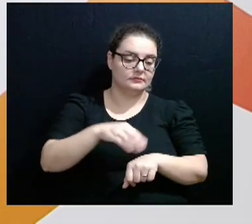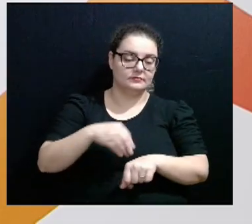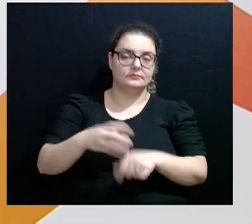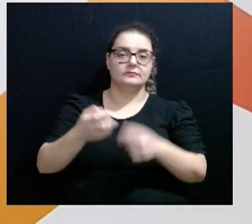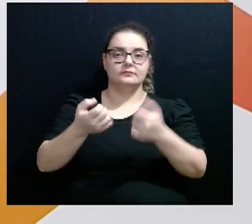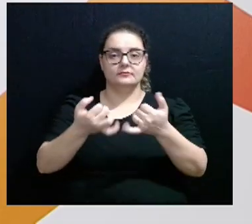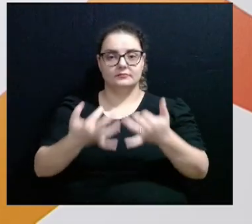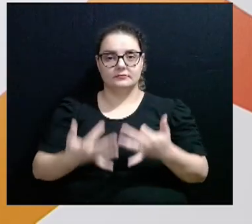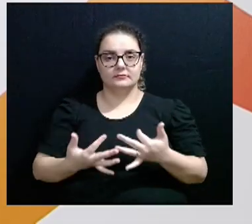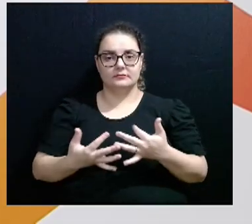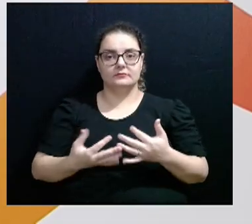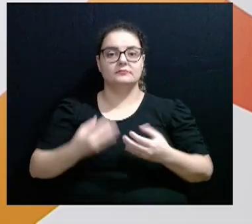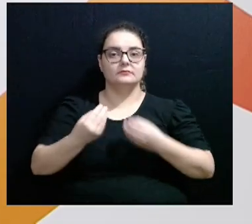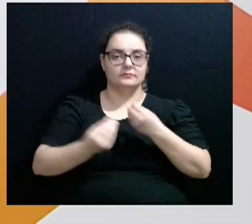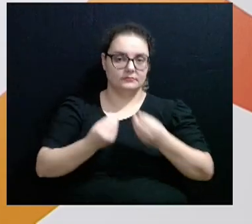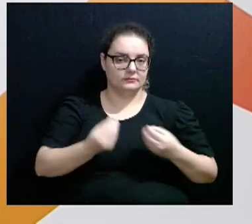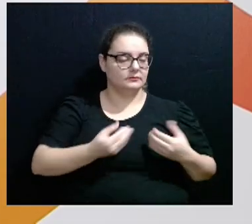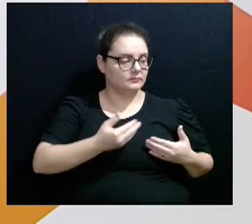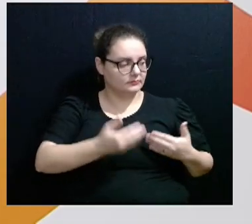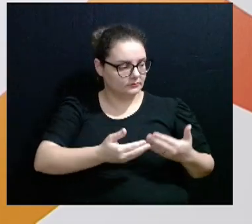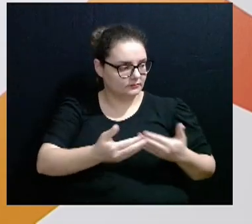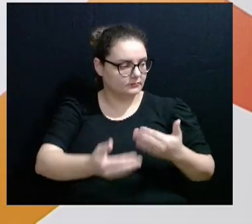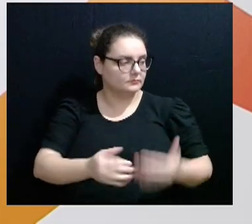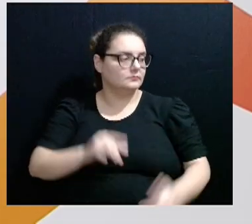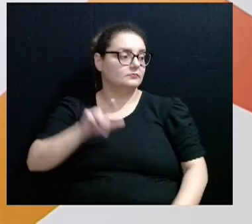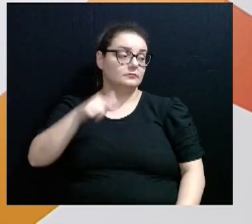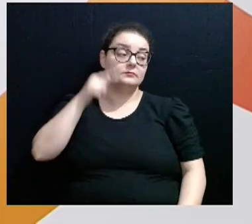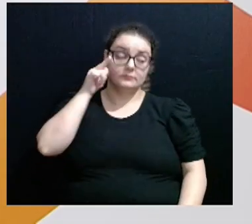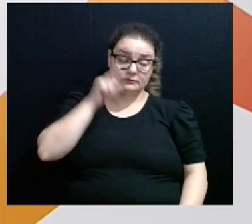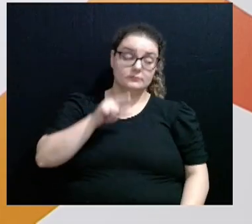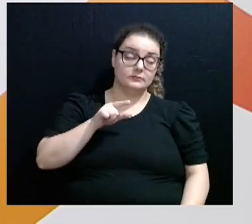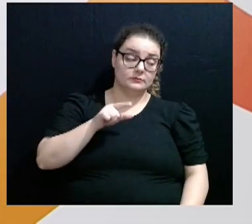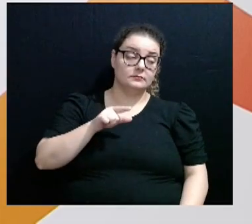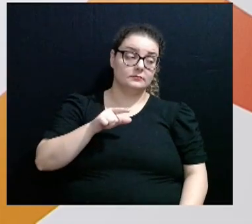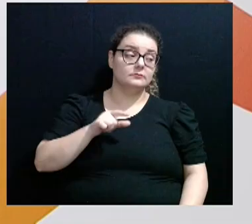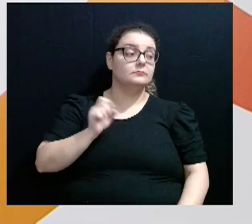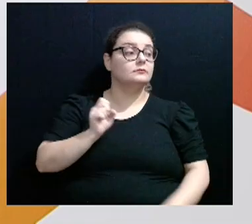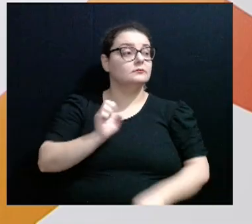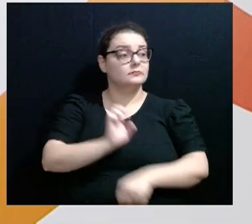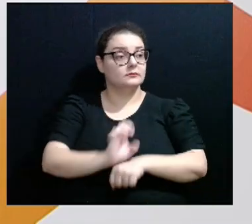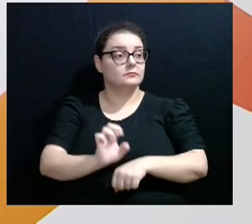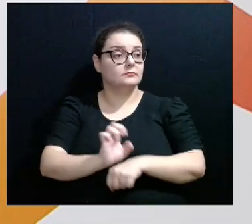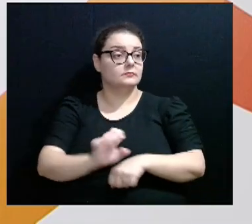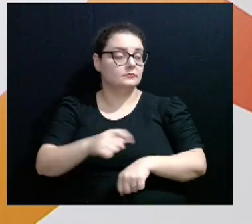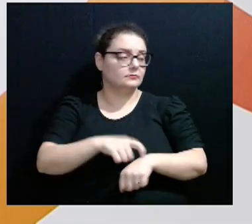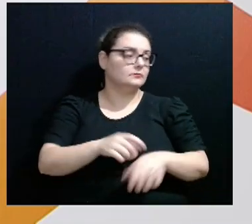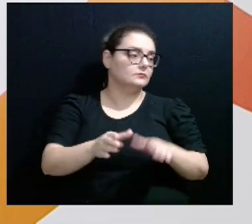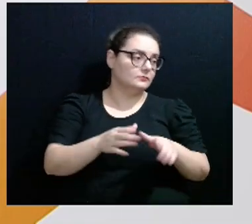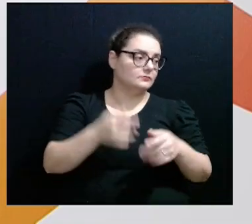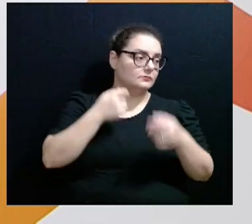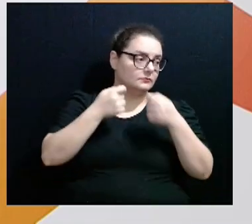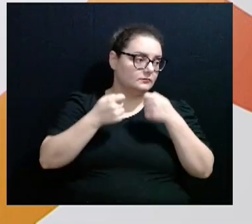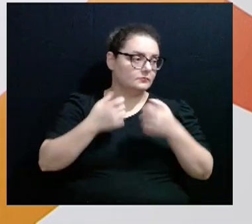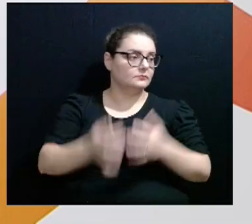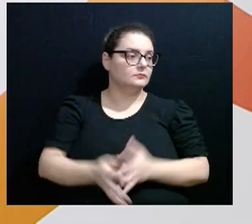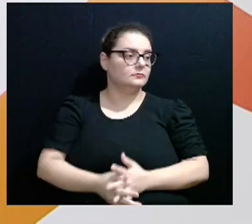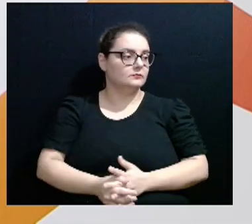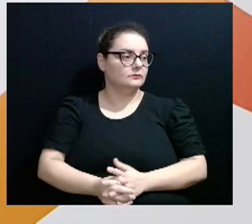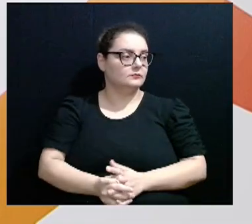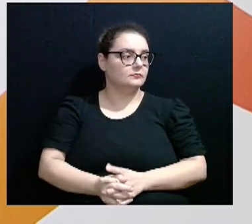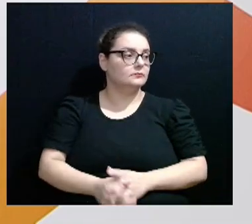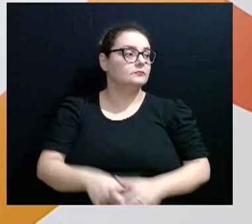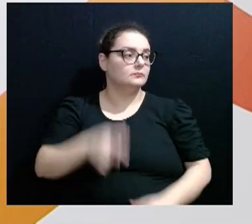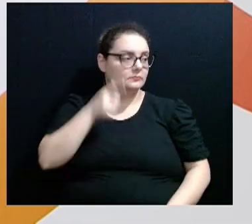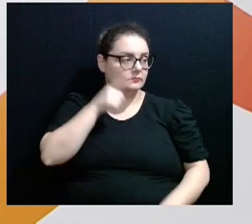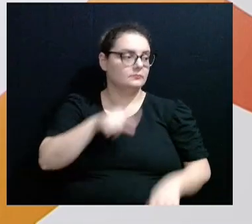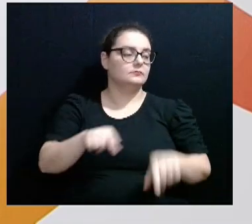ele prosseguir ali depois de conseguir esse estágio, né? No momento ali da entrevista, ele consegue também ter